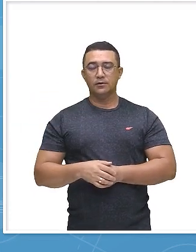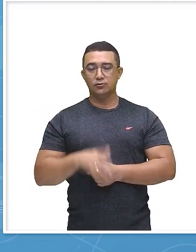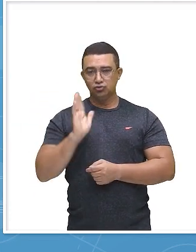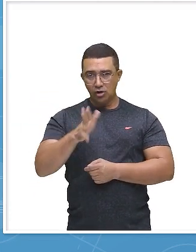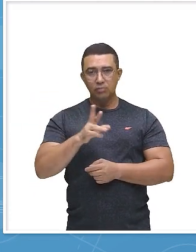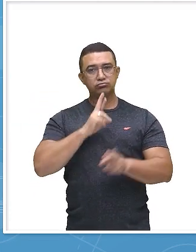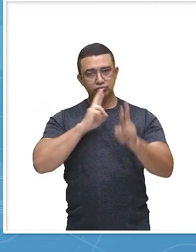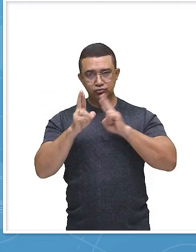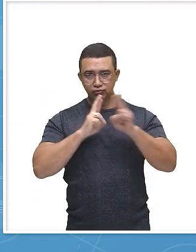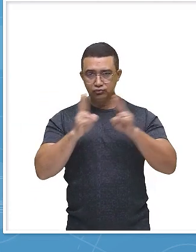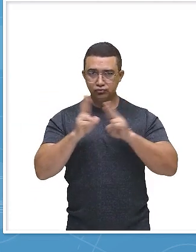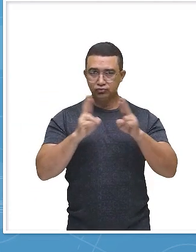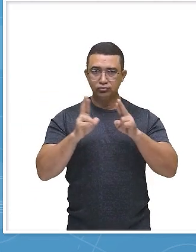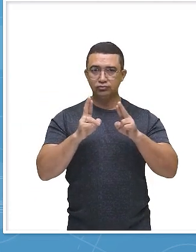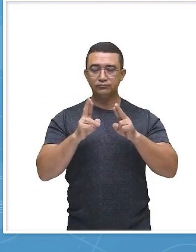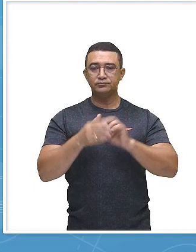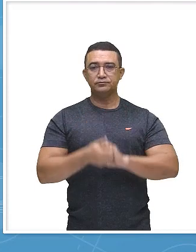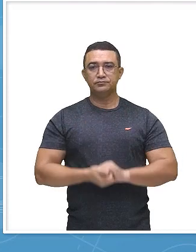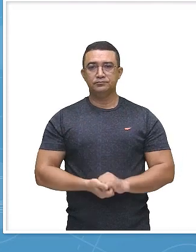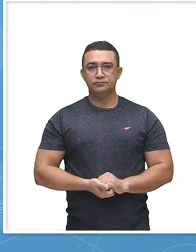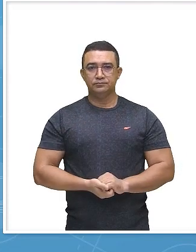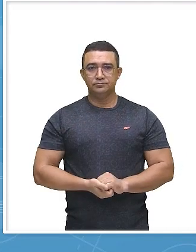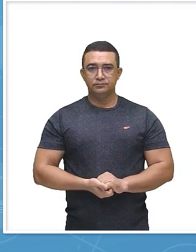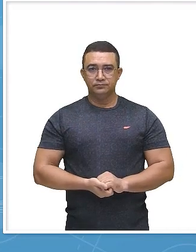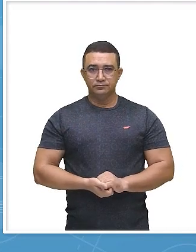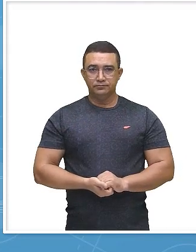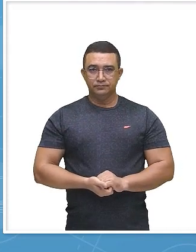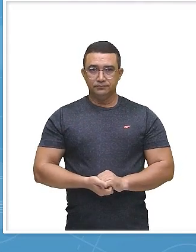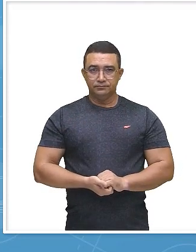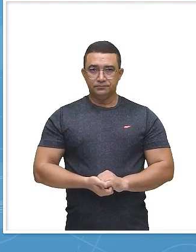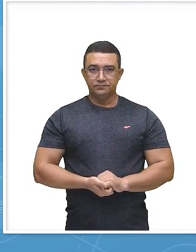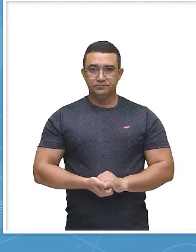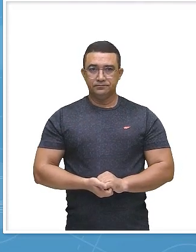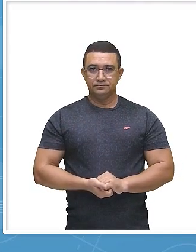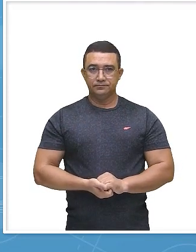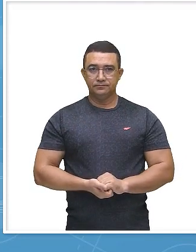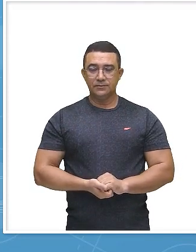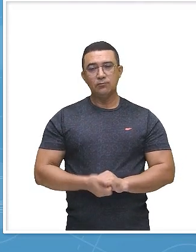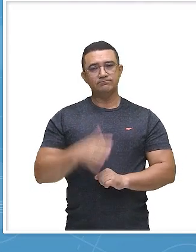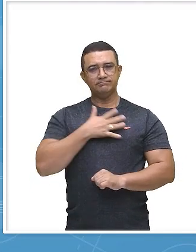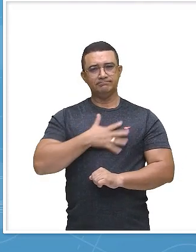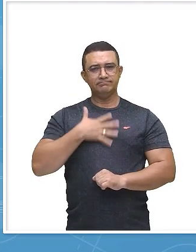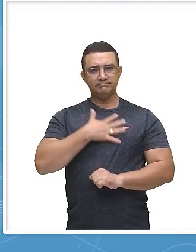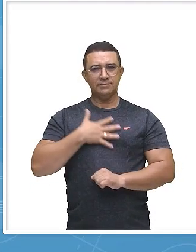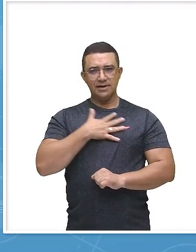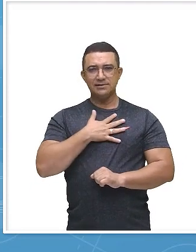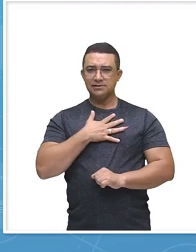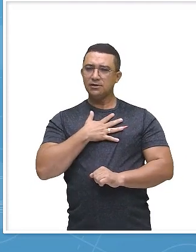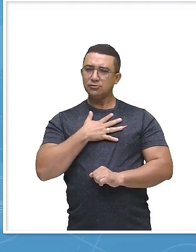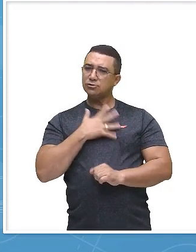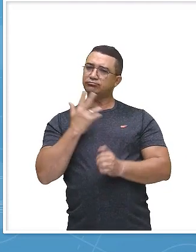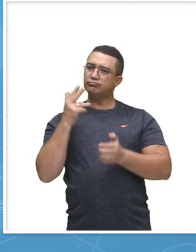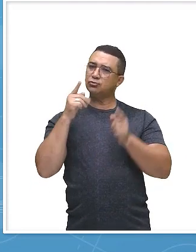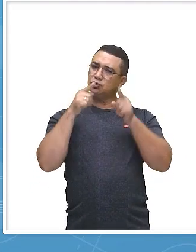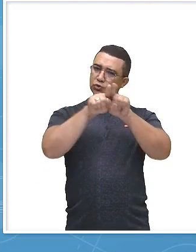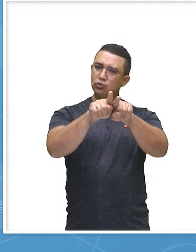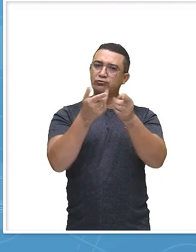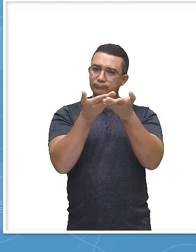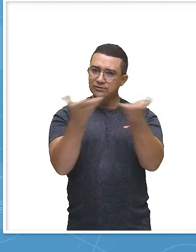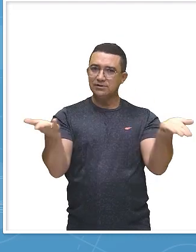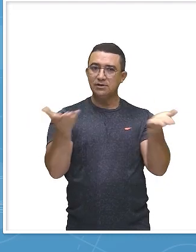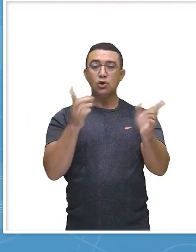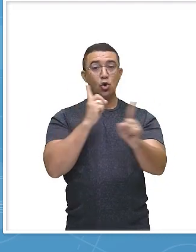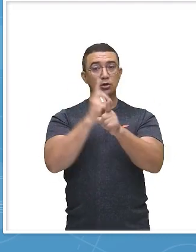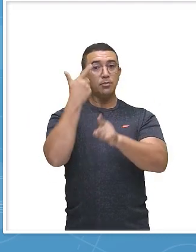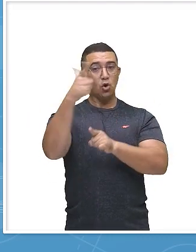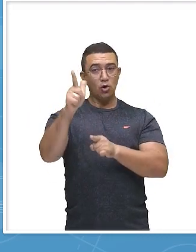ao substantivo boca. E o segundo artigo se refere ao substantivo palavra. Foi um prazer imenso estar aqui com vocês. Nos encontramos na nossa próxima aula.